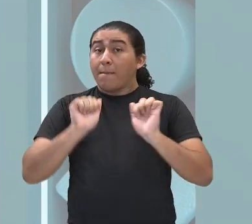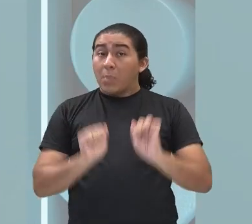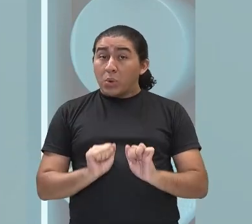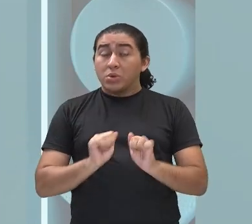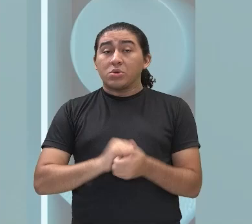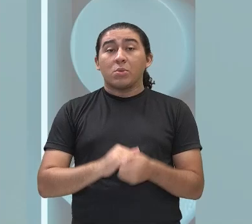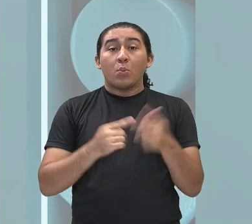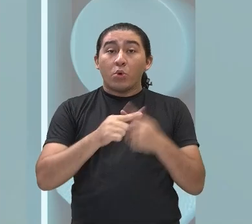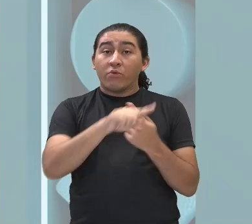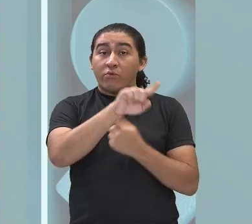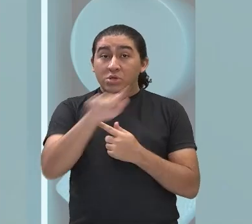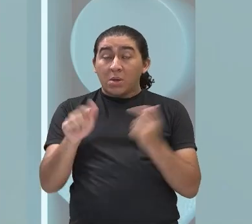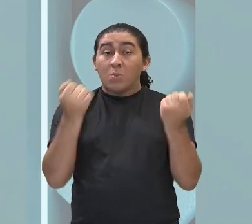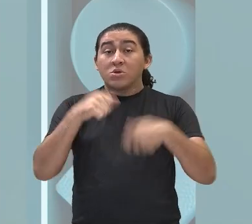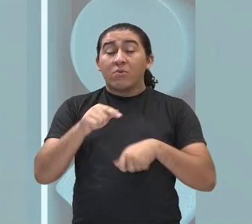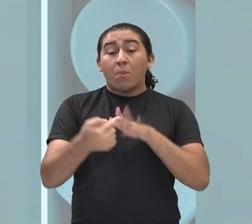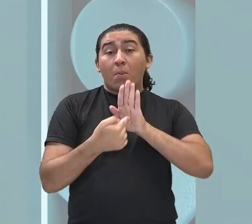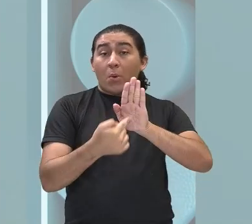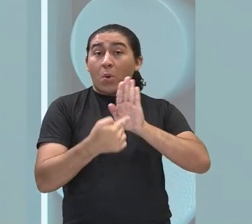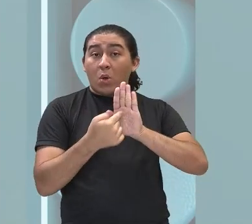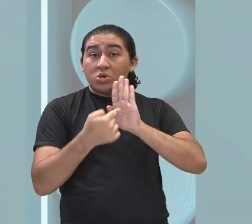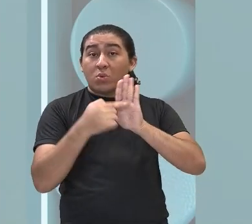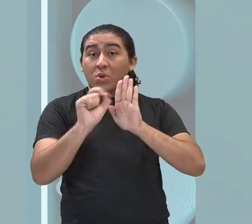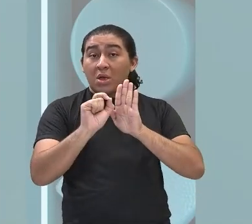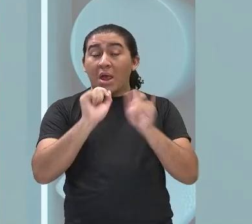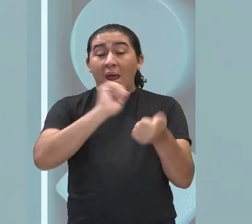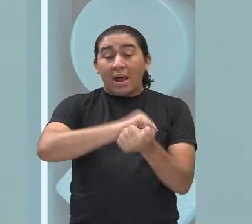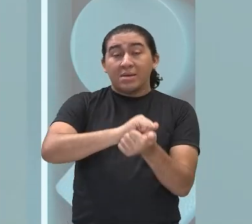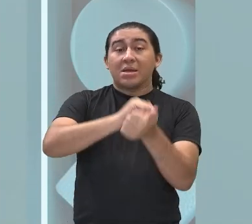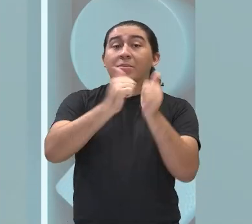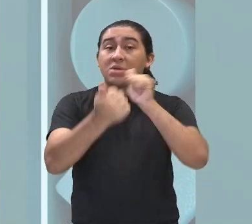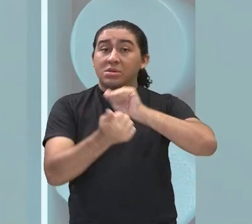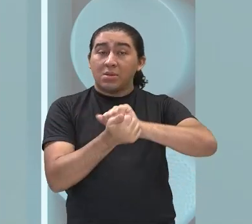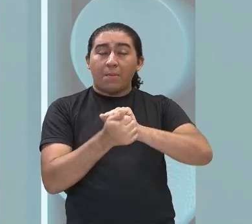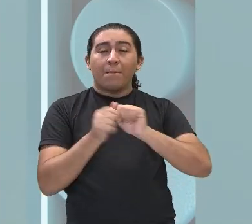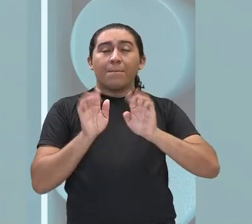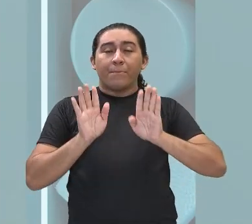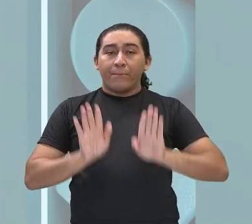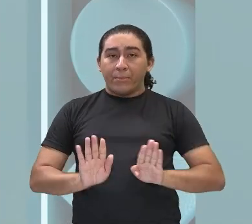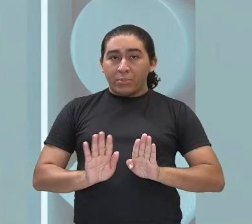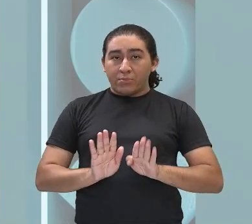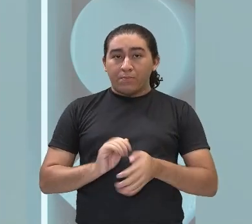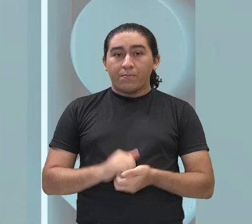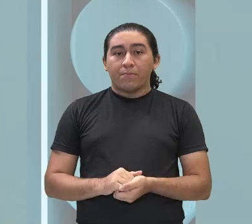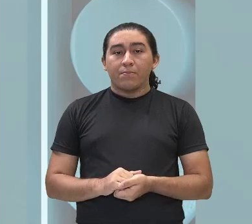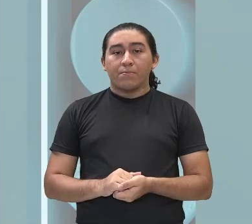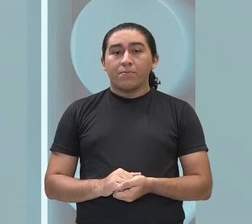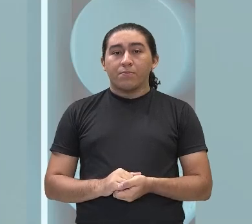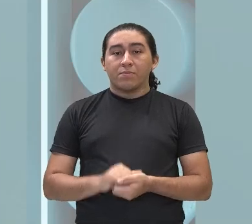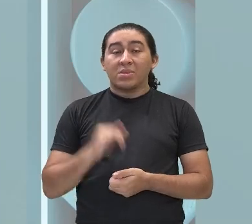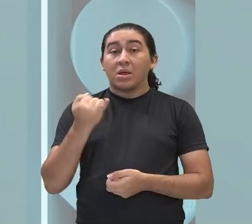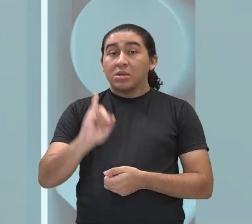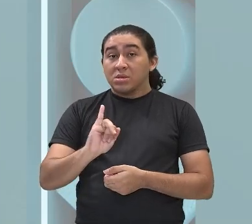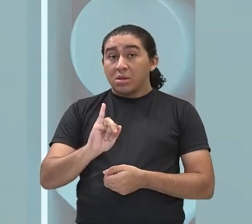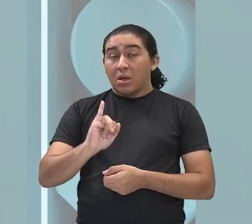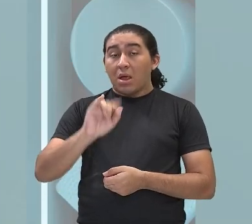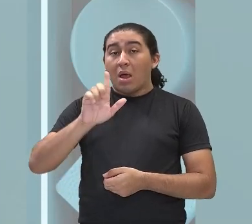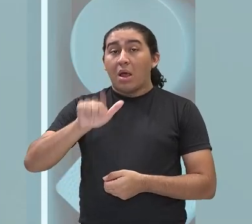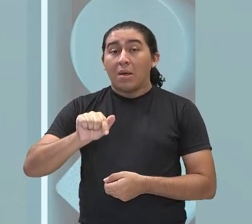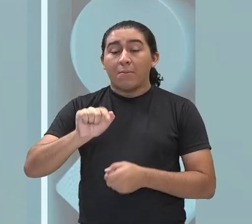vai conseguir trazer esse olhar da adaptação. Porém, quando a gente fala